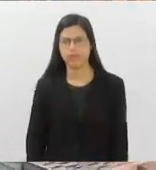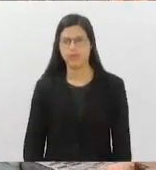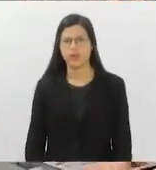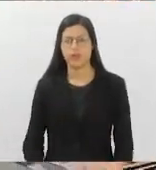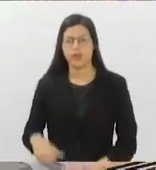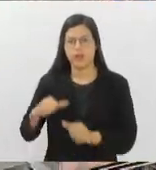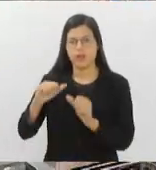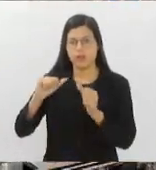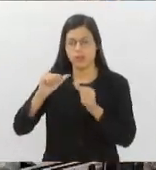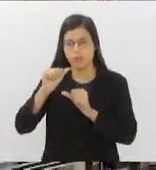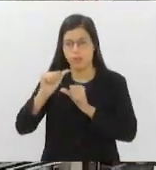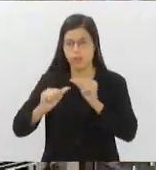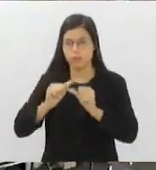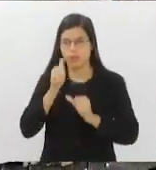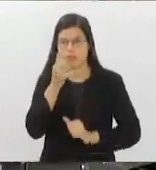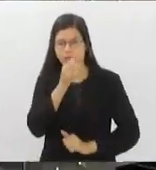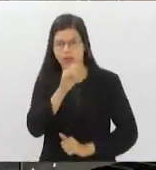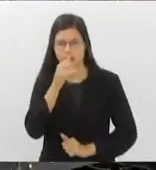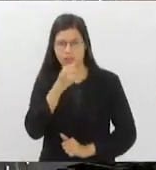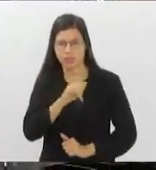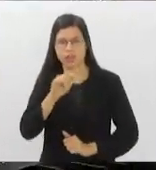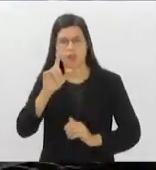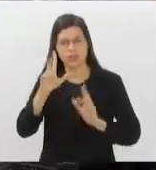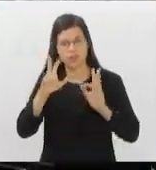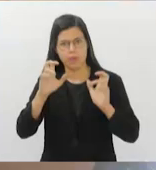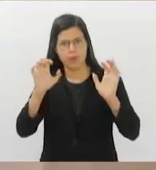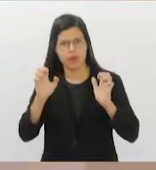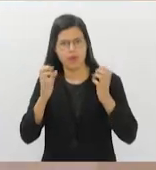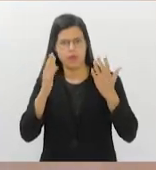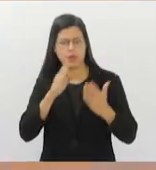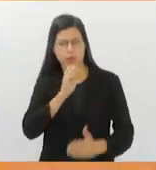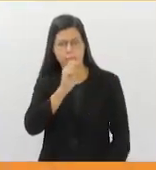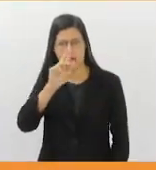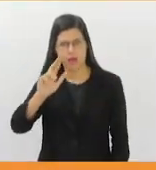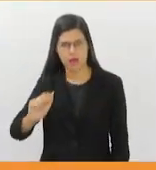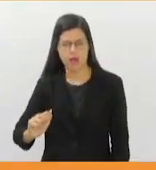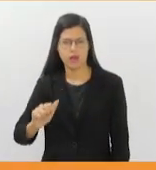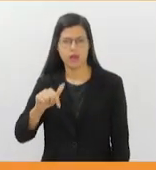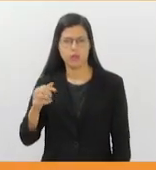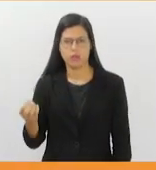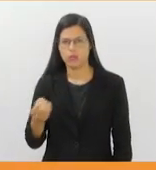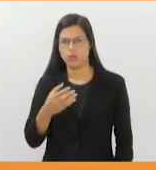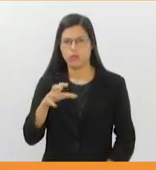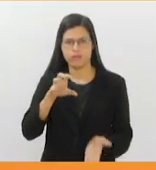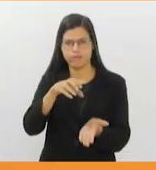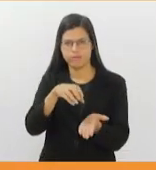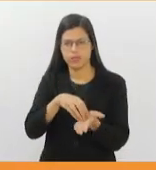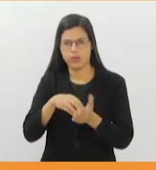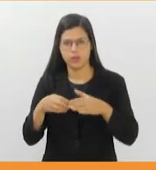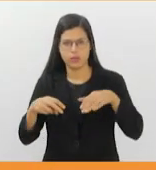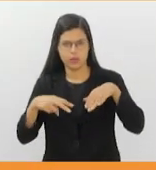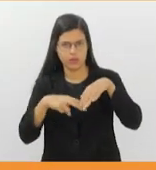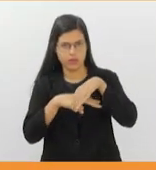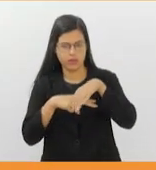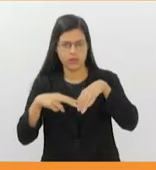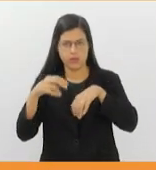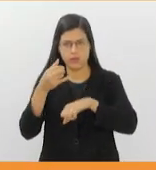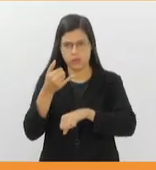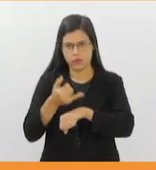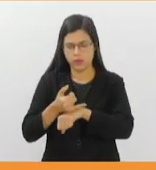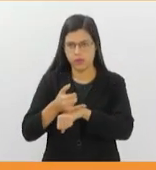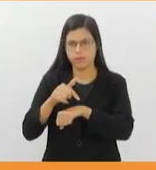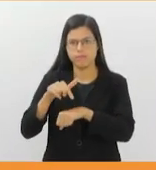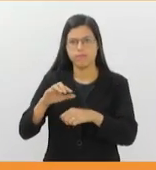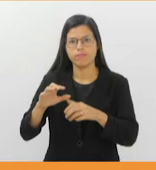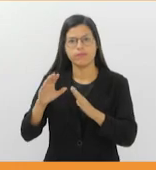Transição energética é tema de evento na Barra da Tijuca. Novo centro de ressonância magnética de Volta Redonda